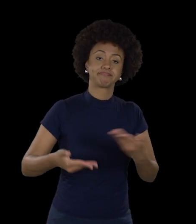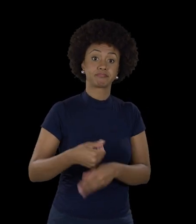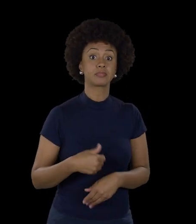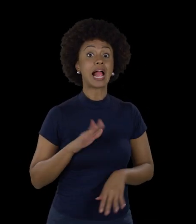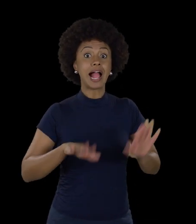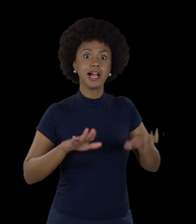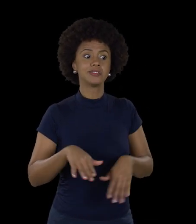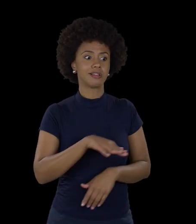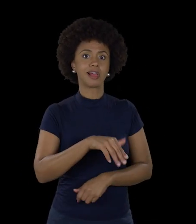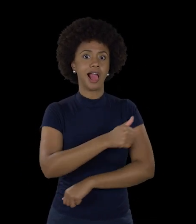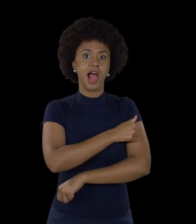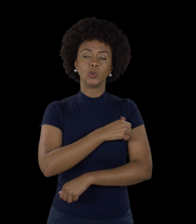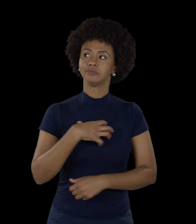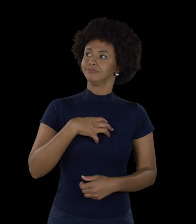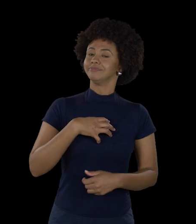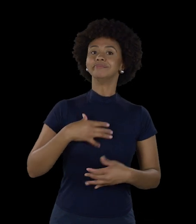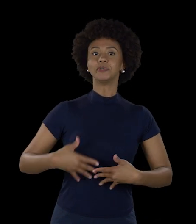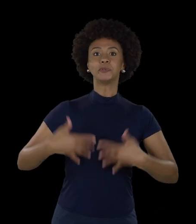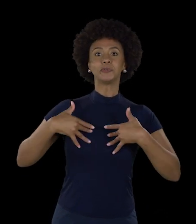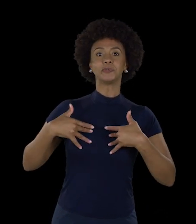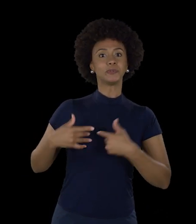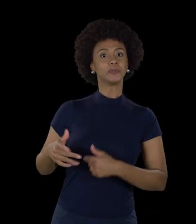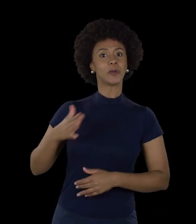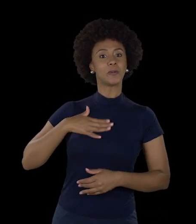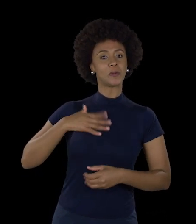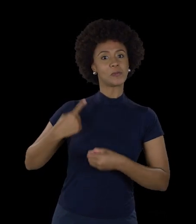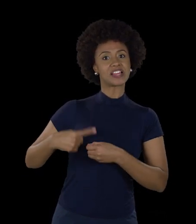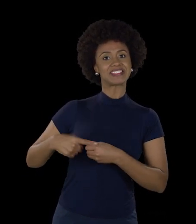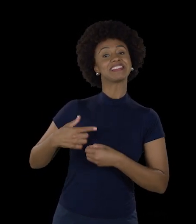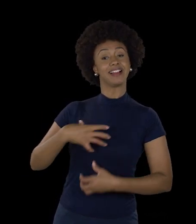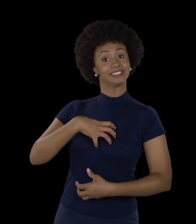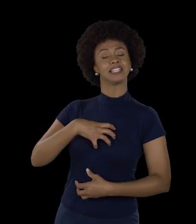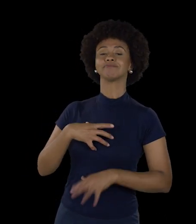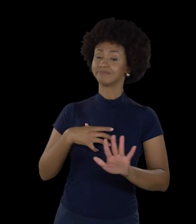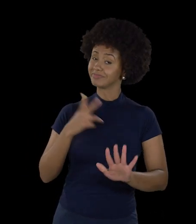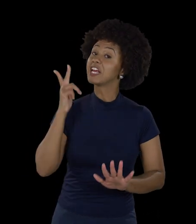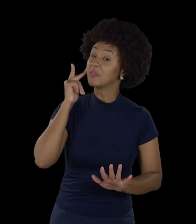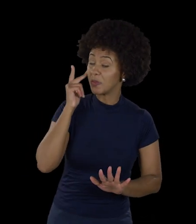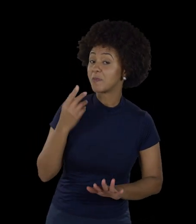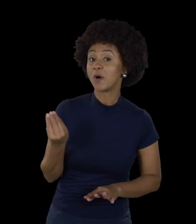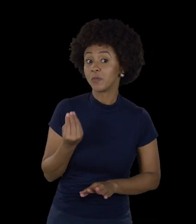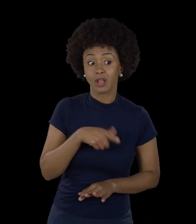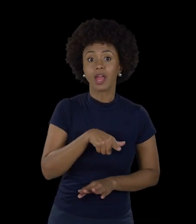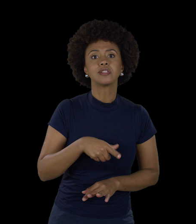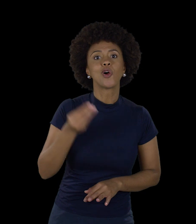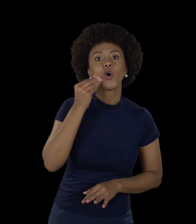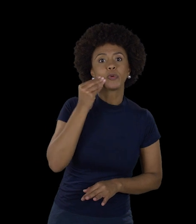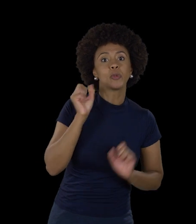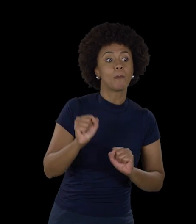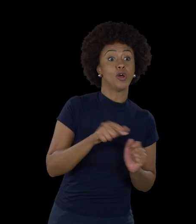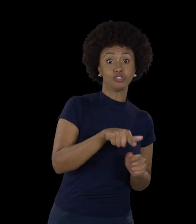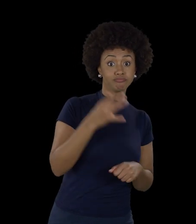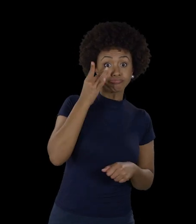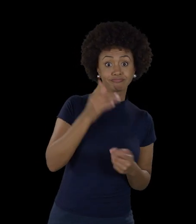Em muitos casos, tais alunos passam a sentir um grande orgulho de terem essas reservas em suas cidades. Isto é muito comum,